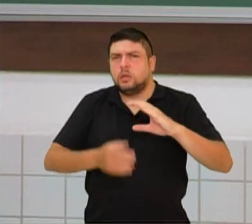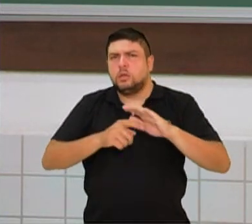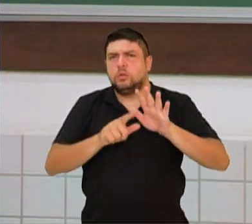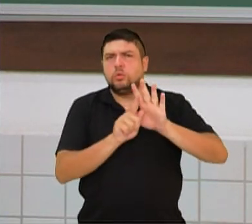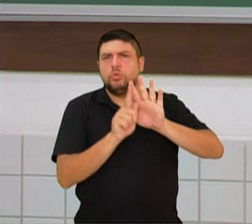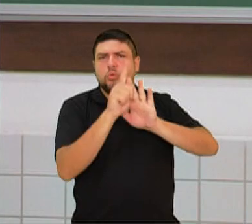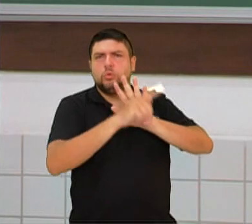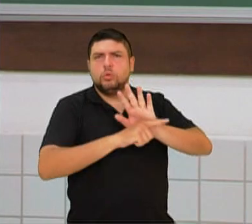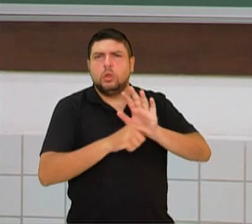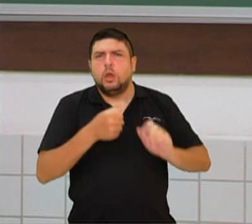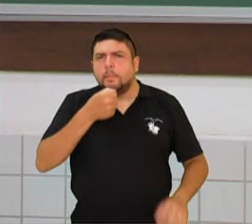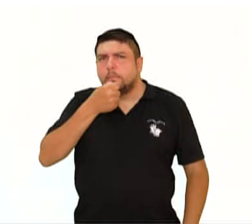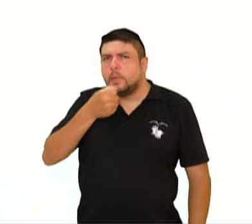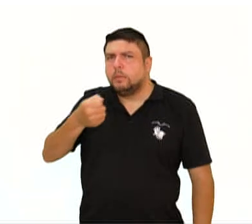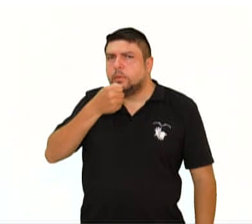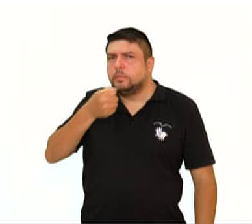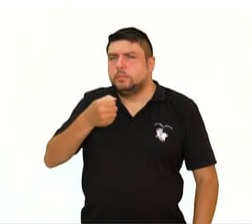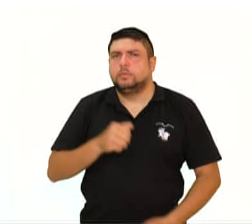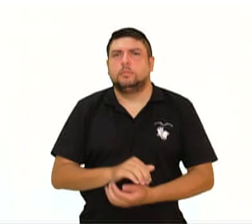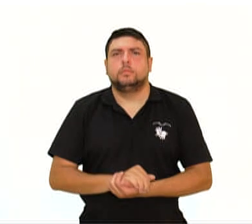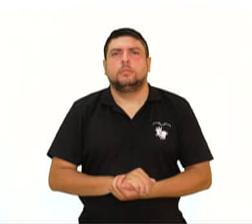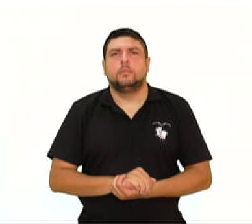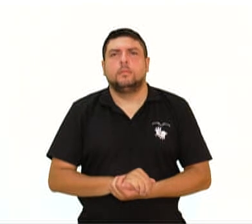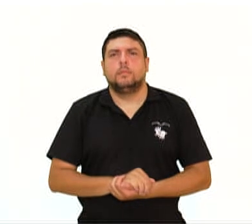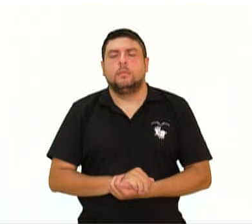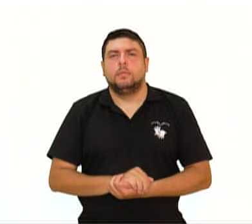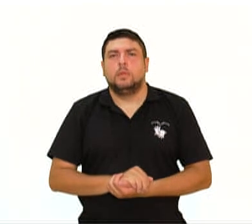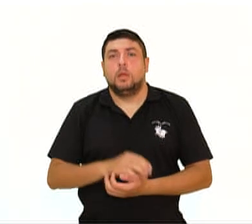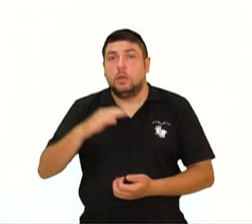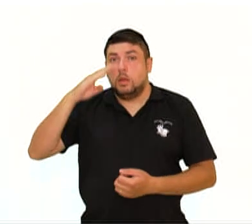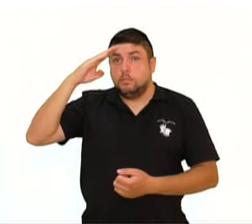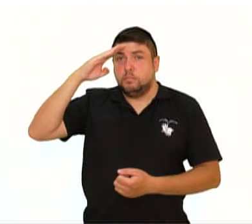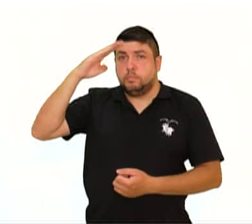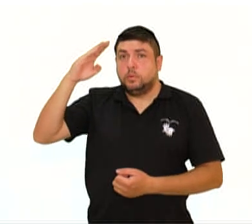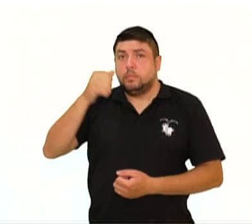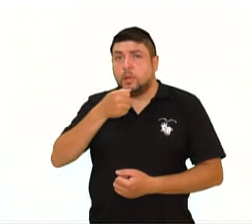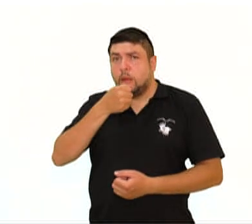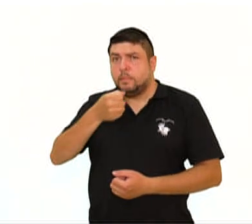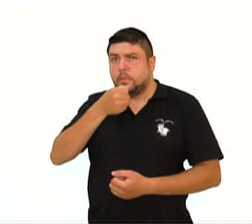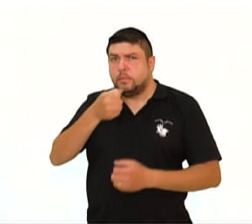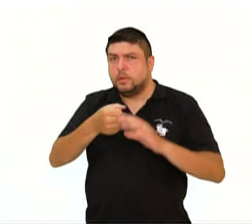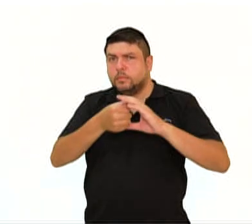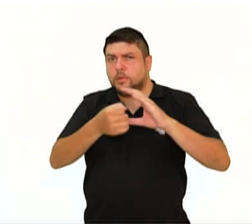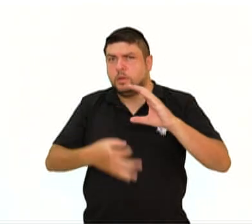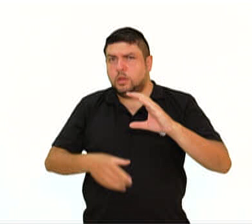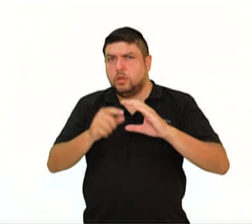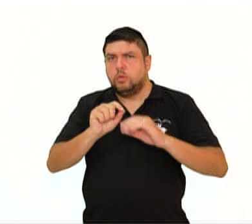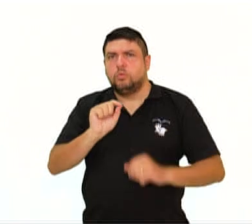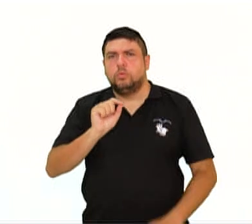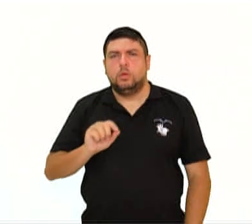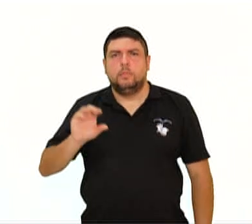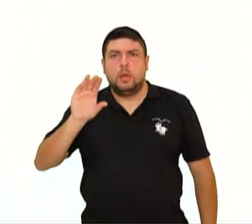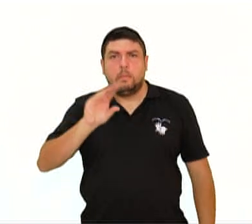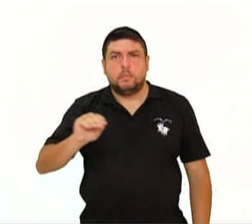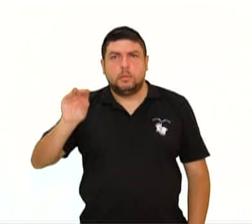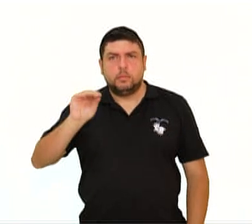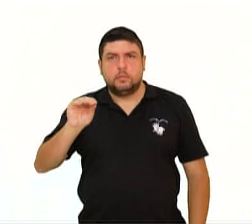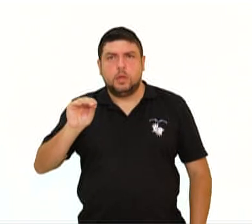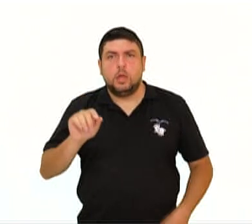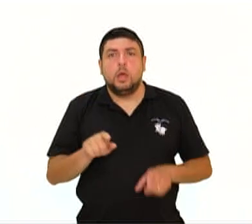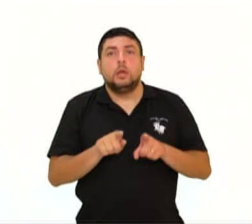textual? Entrevista. As principais características da entrevista são a oralidade e o